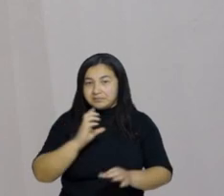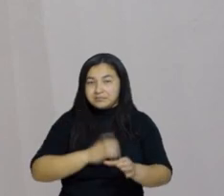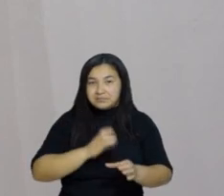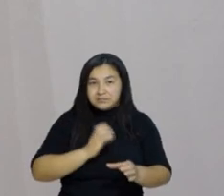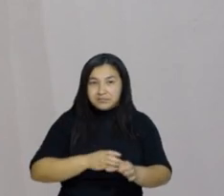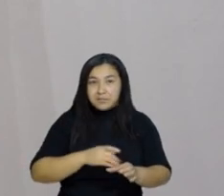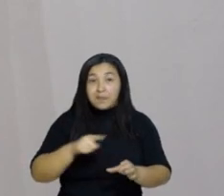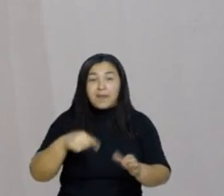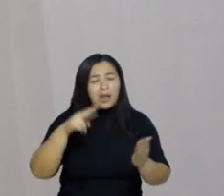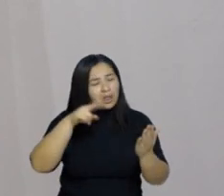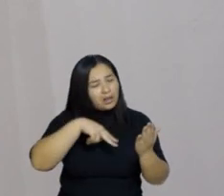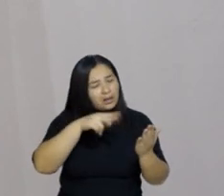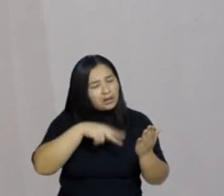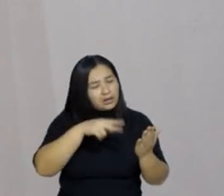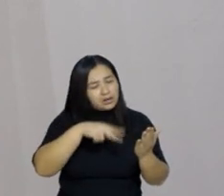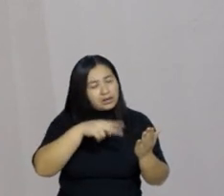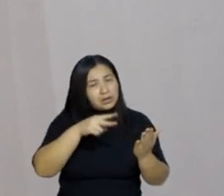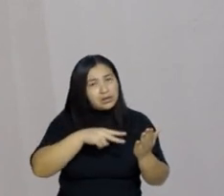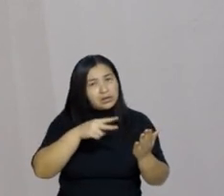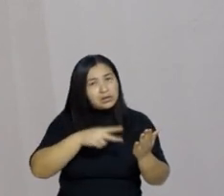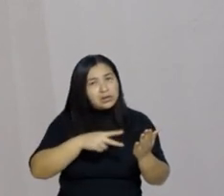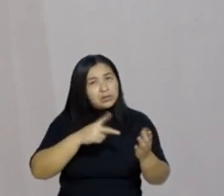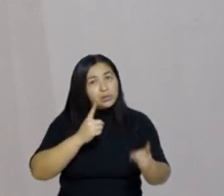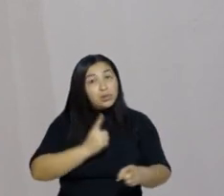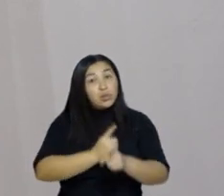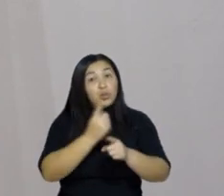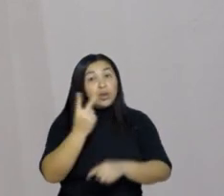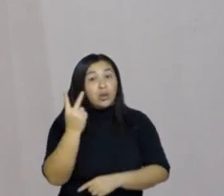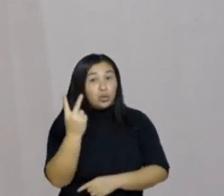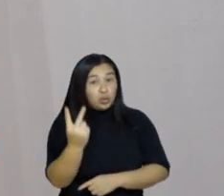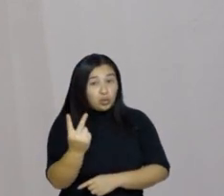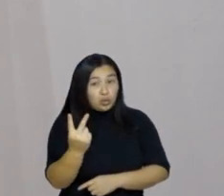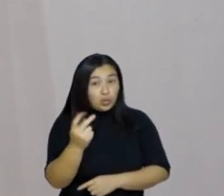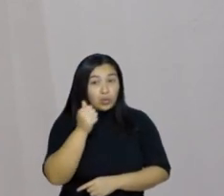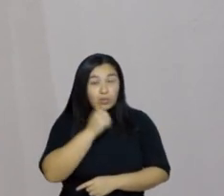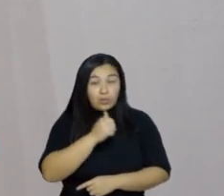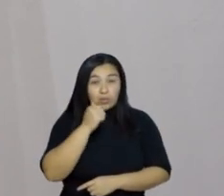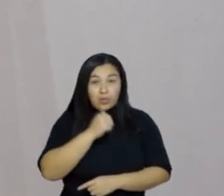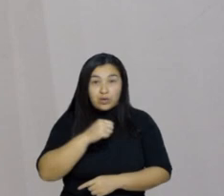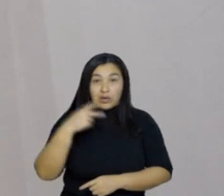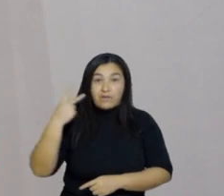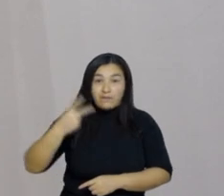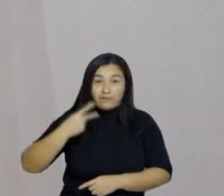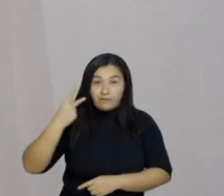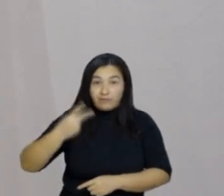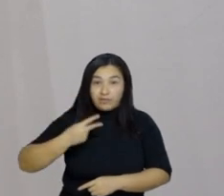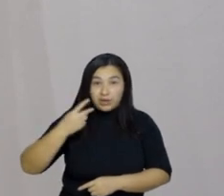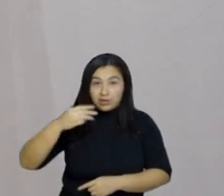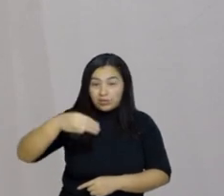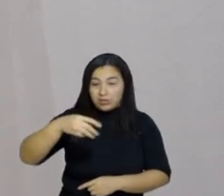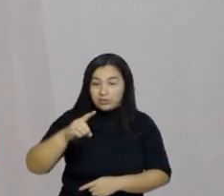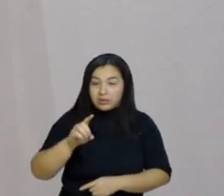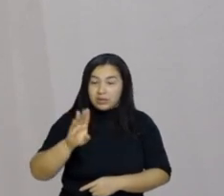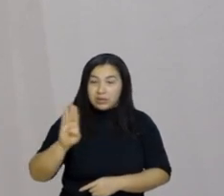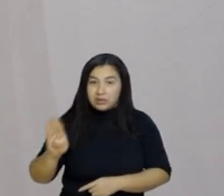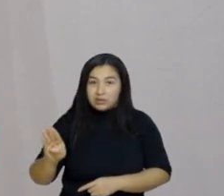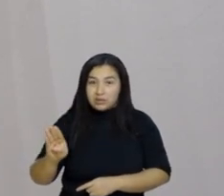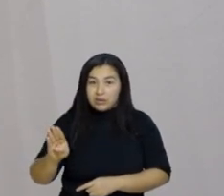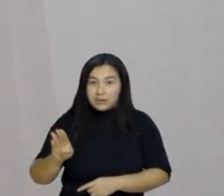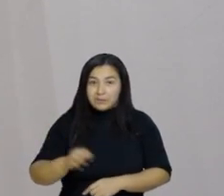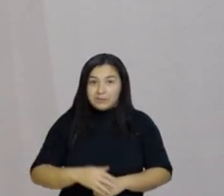encontrou dois livros, foi encontrado inclusive pela vereadora Tatiane Carvalho, do MDB, na